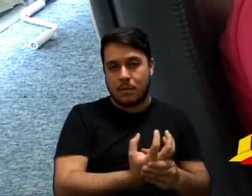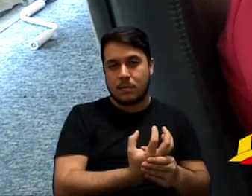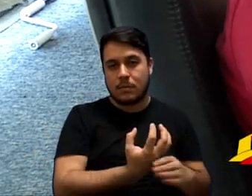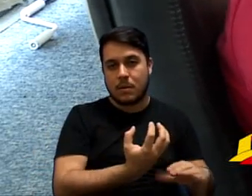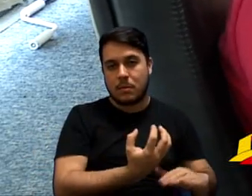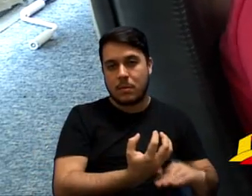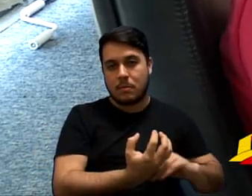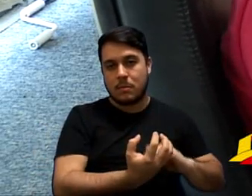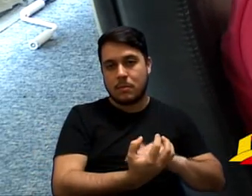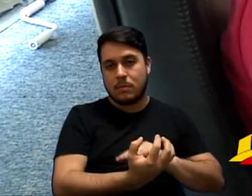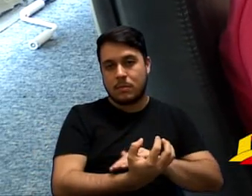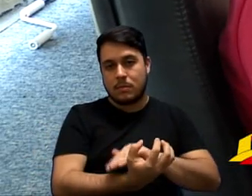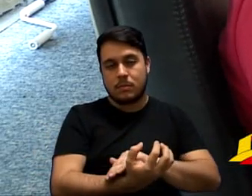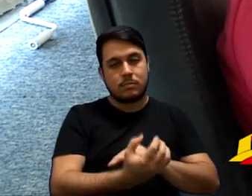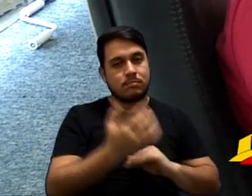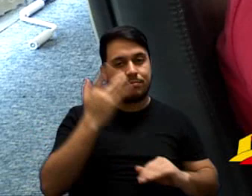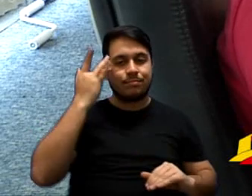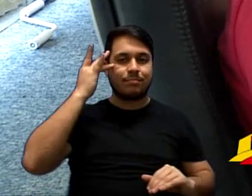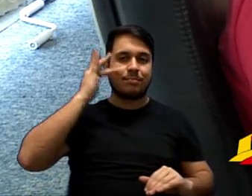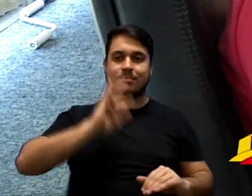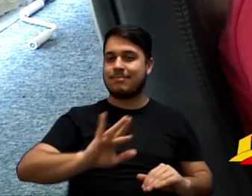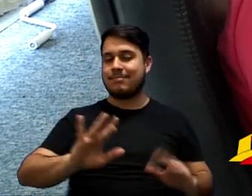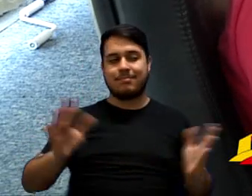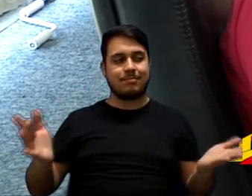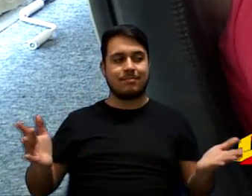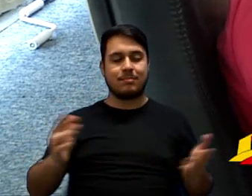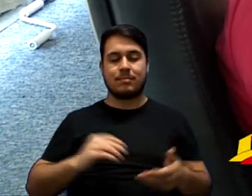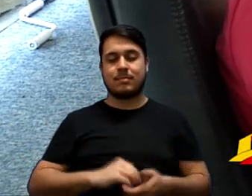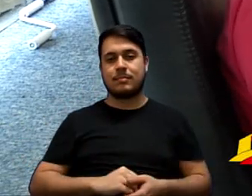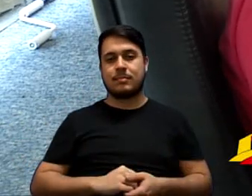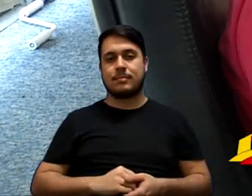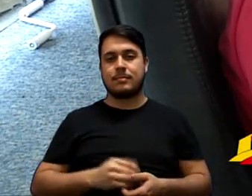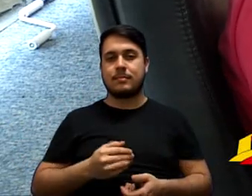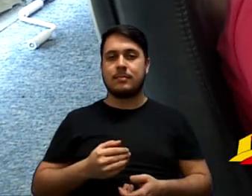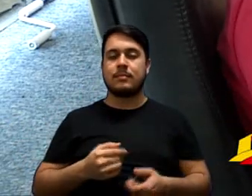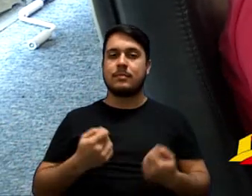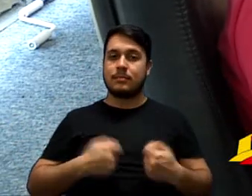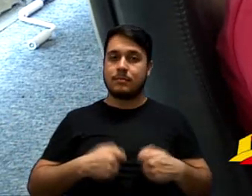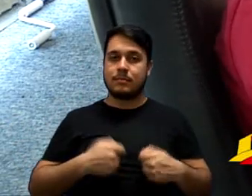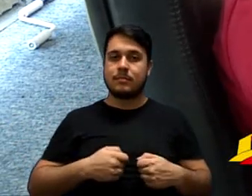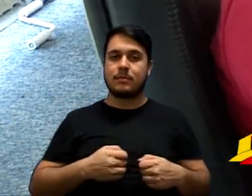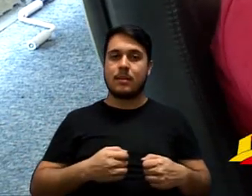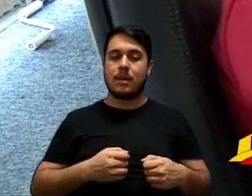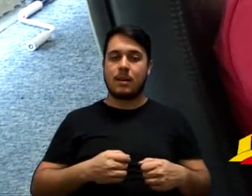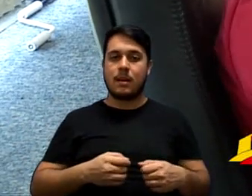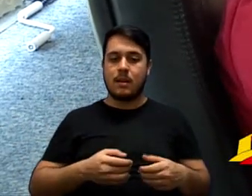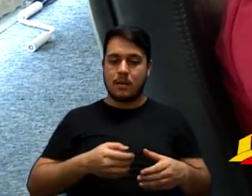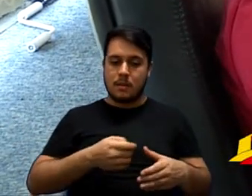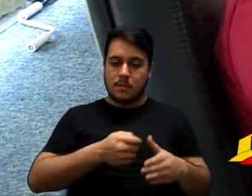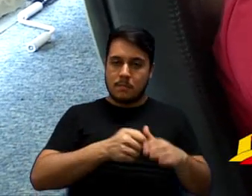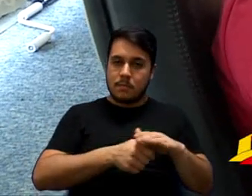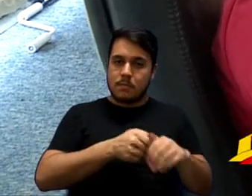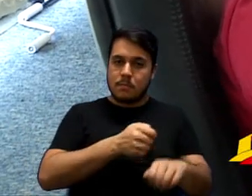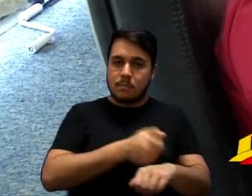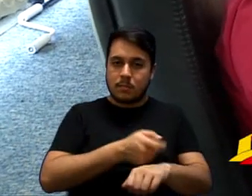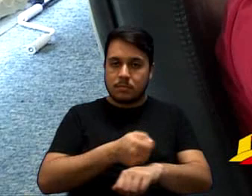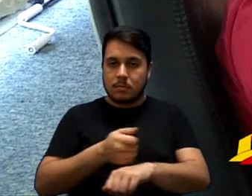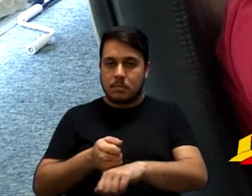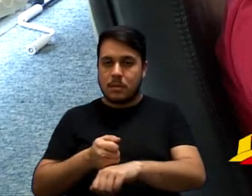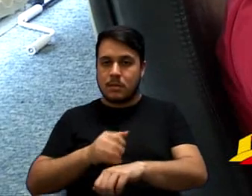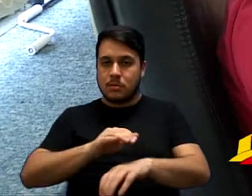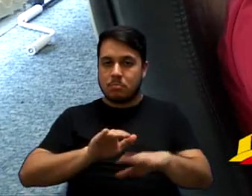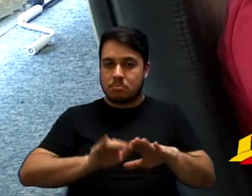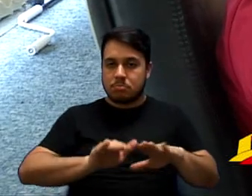exemplo de empoderamento civil esse exemplo de integração nessas áreas de plantio porque sem árvores também não tem água não tem